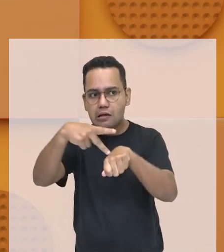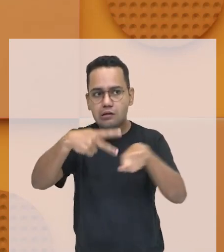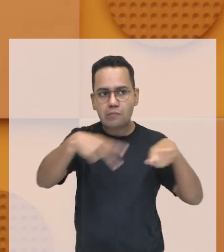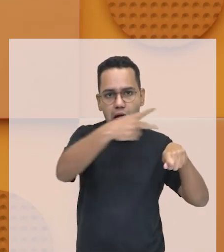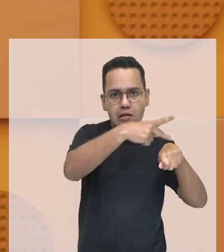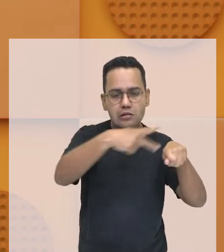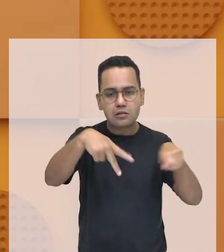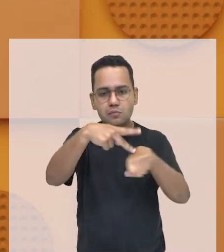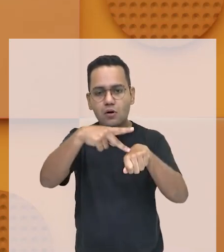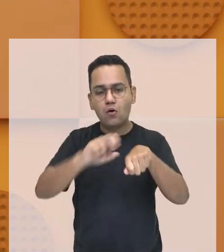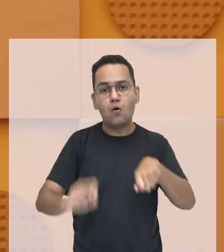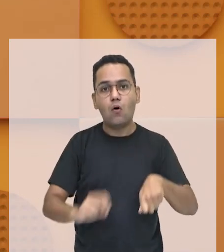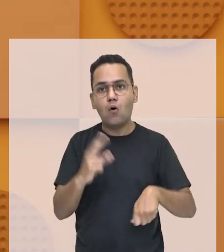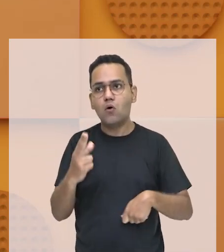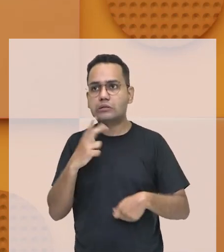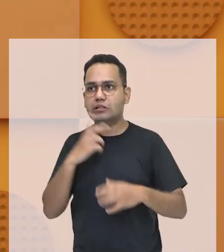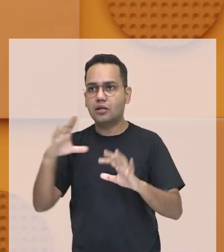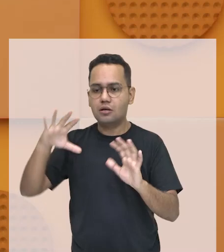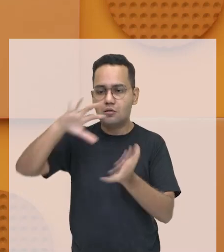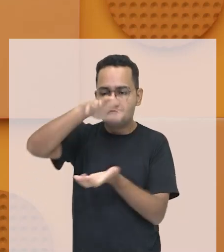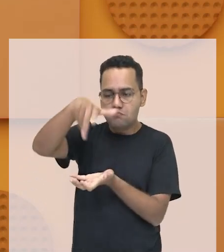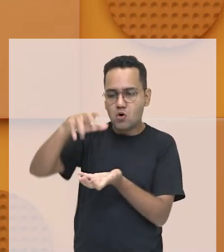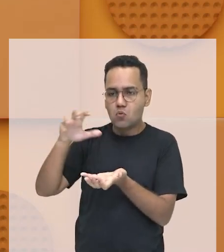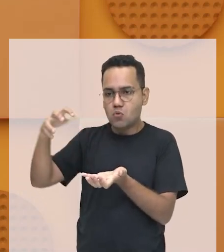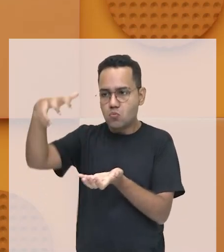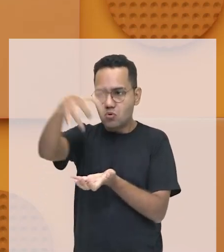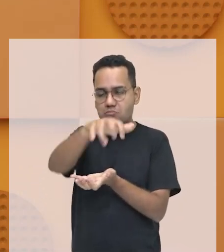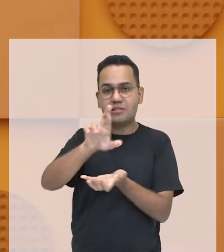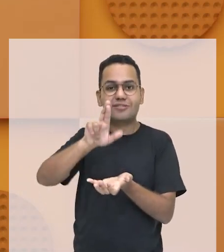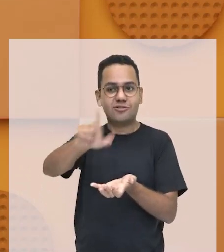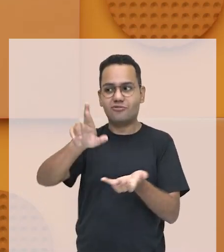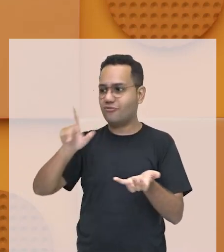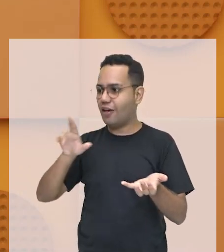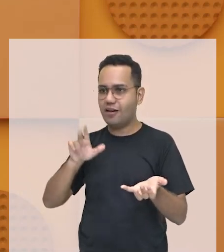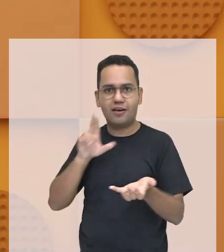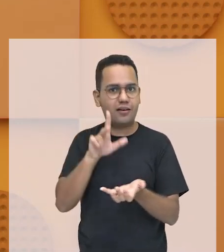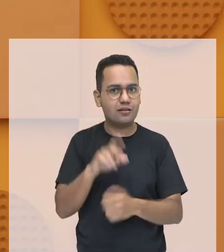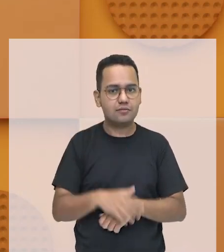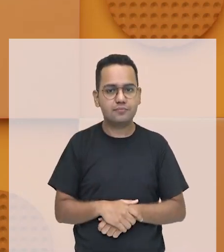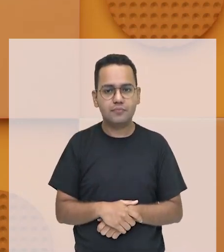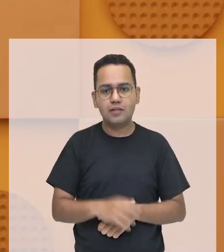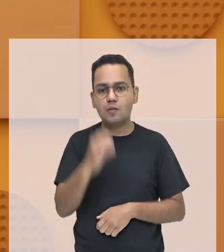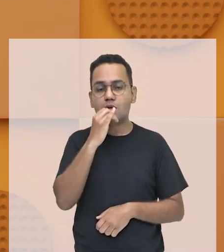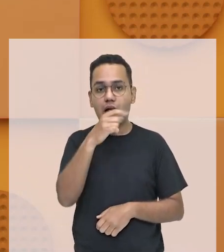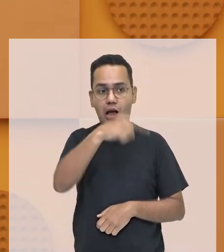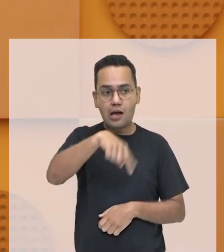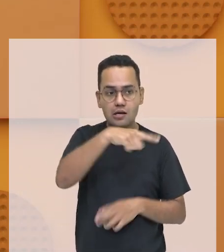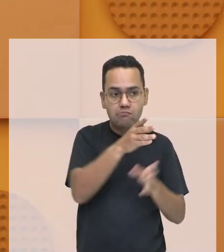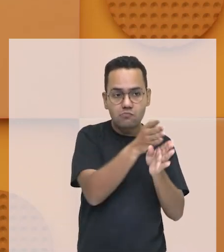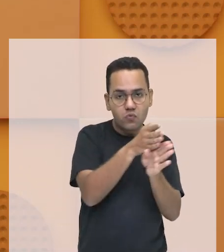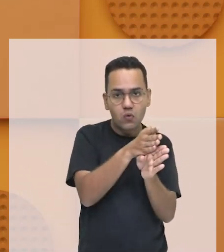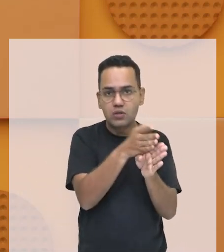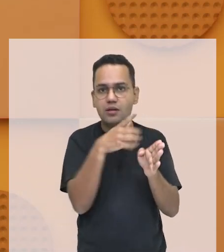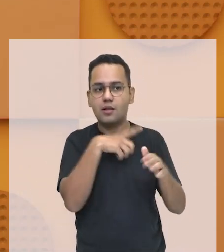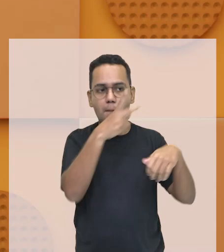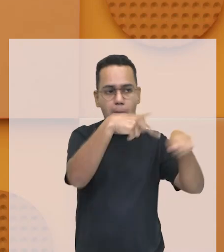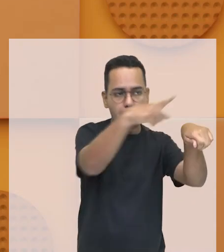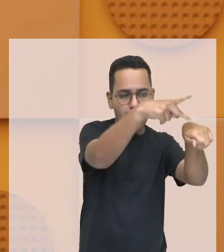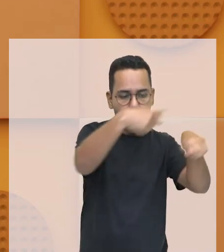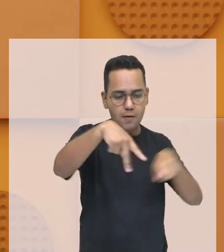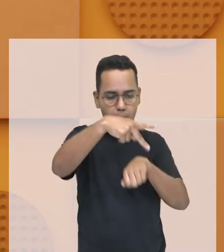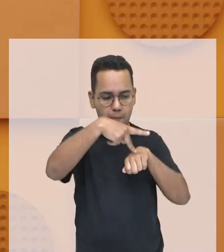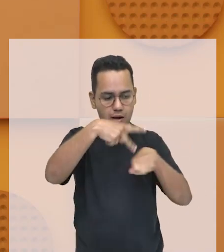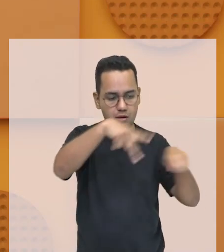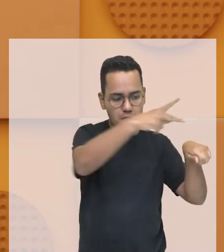entre continentes diferentes. Na verdade, aqui nós temos algumas regiões de fronteira em que nós nos relacionamos através de